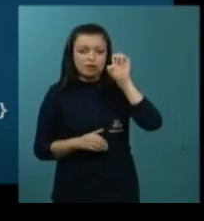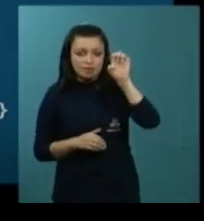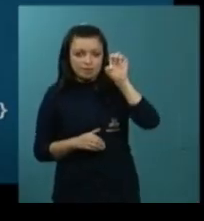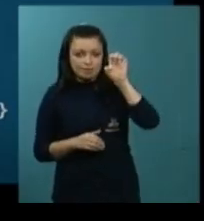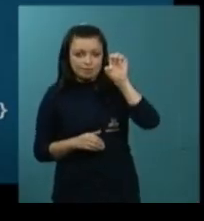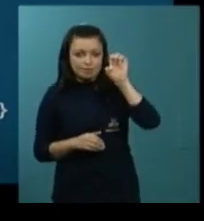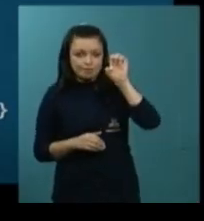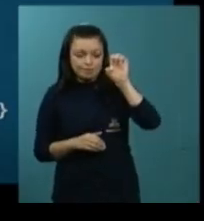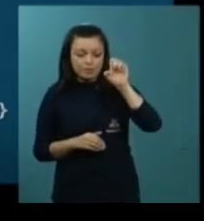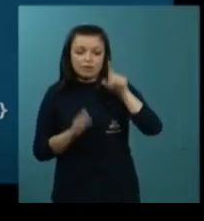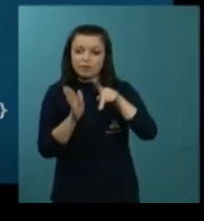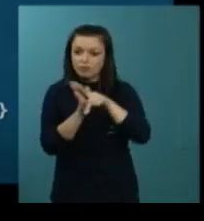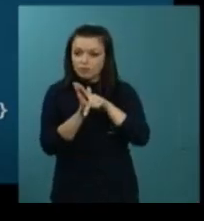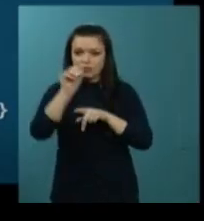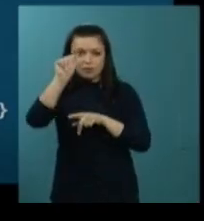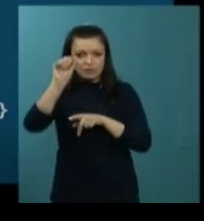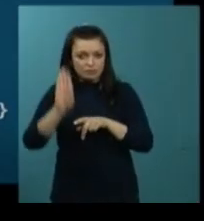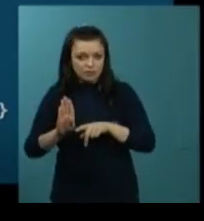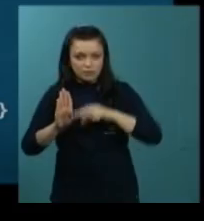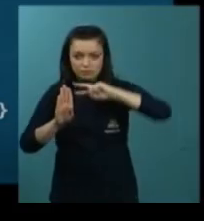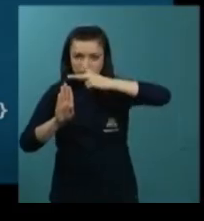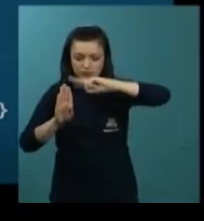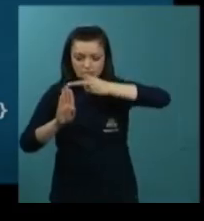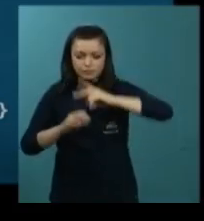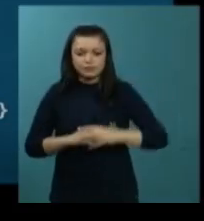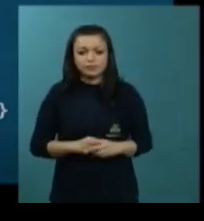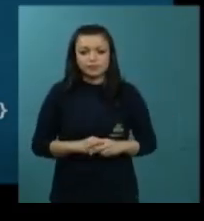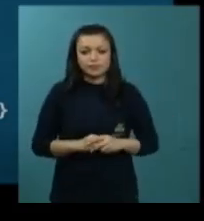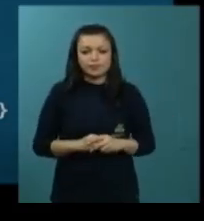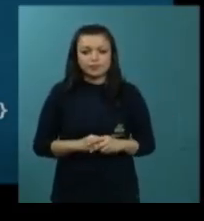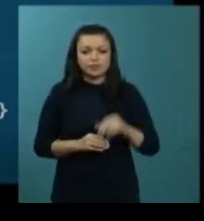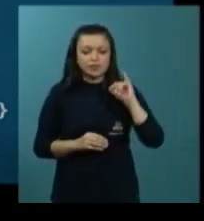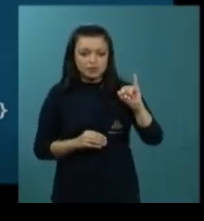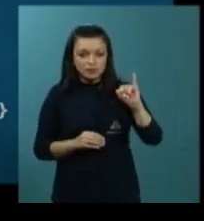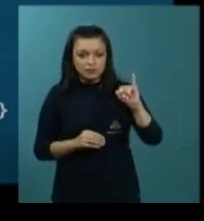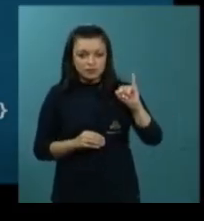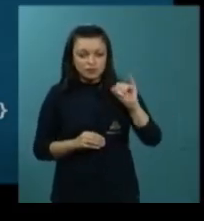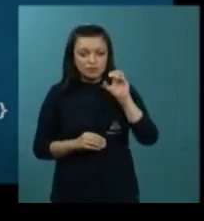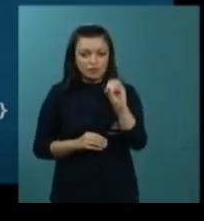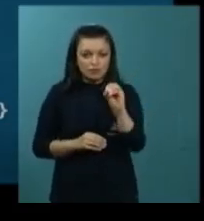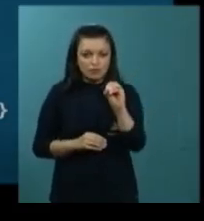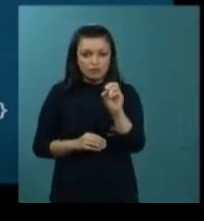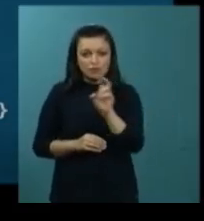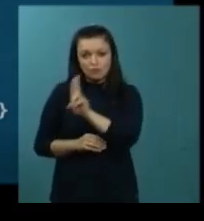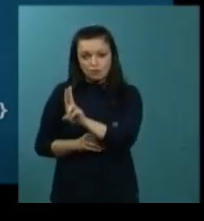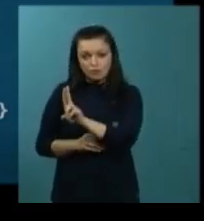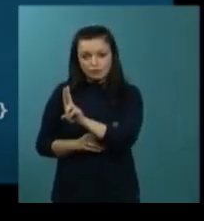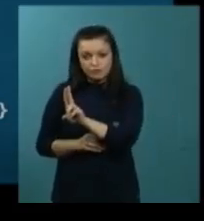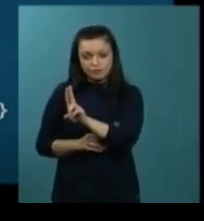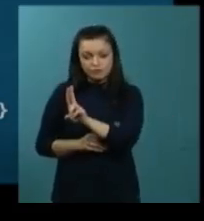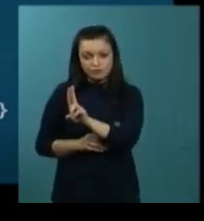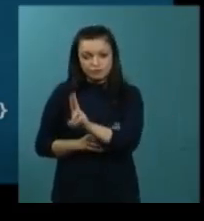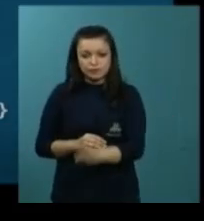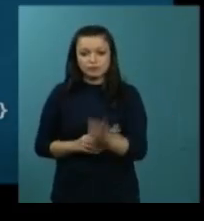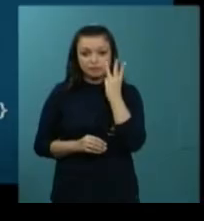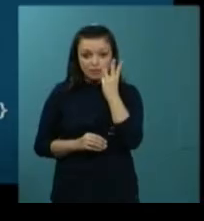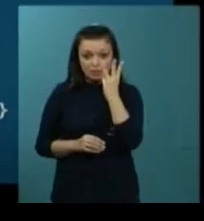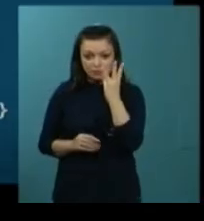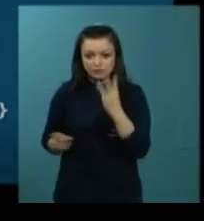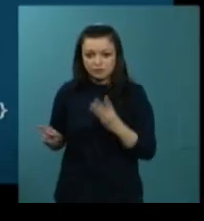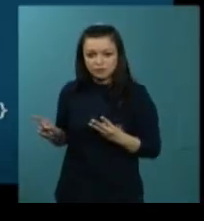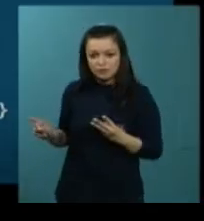E, que pertence aos dois, I, O e U, sendo